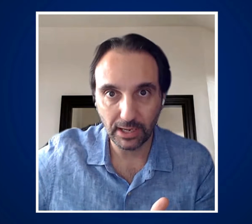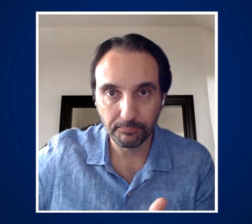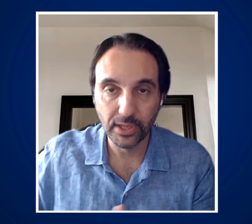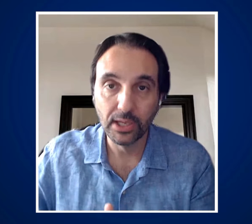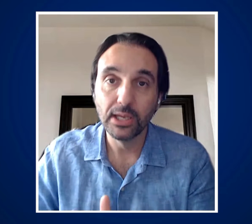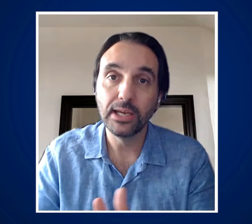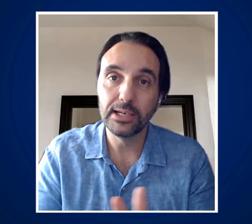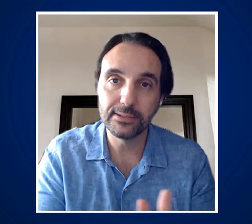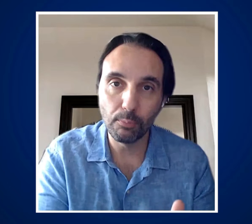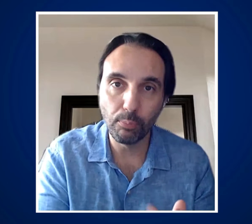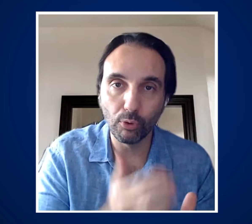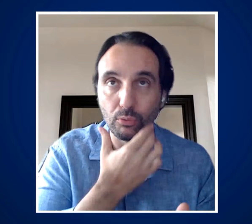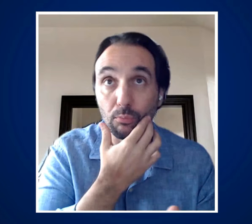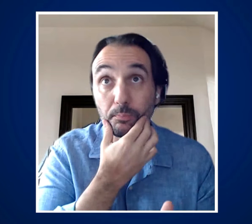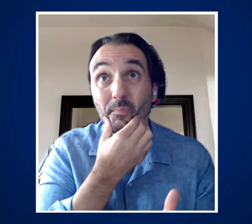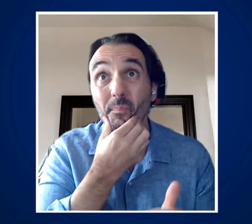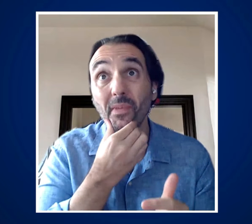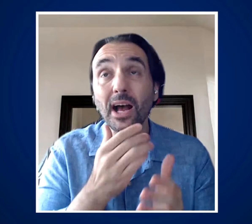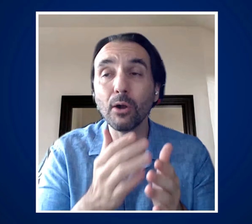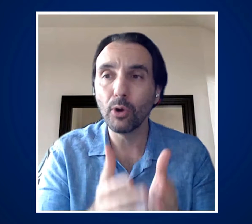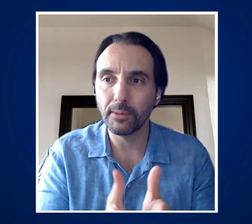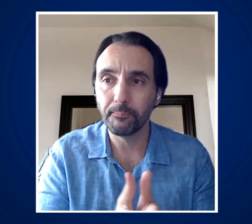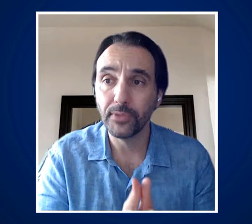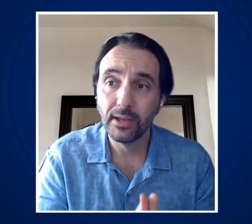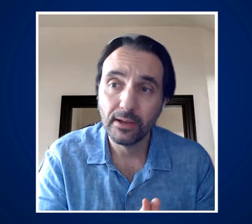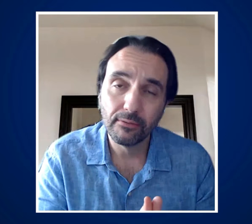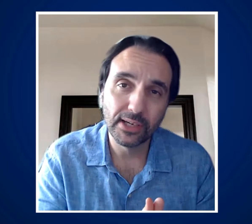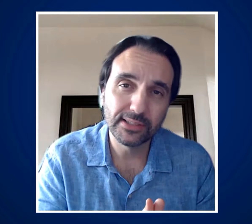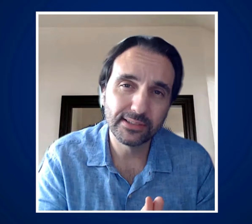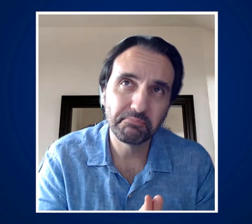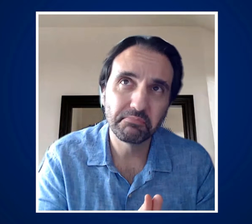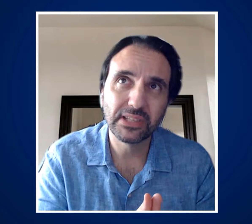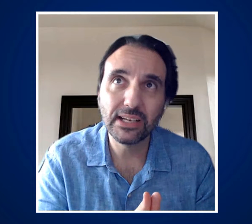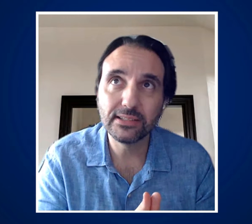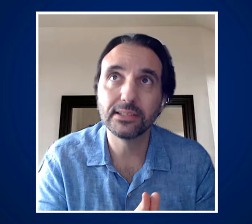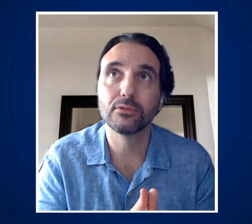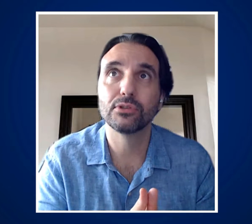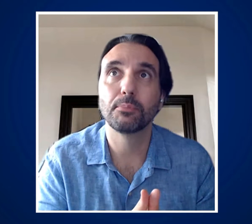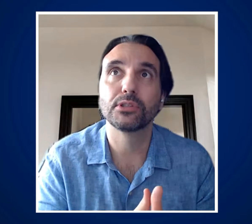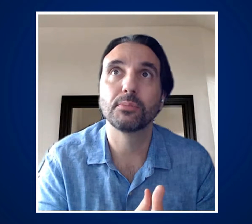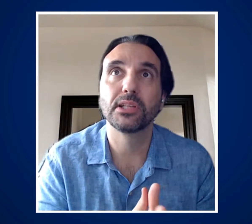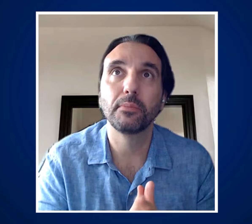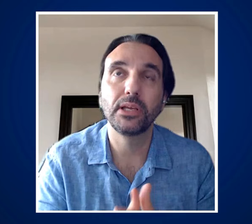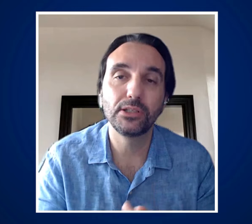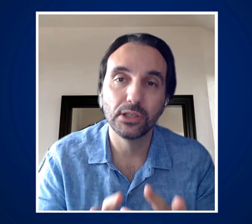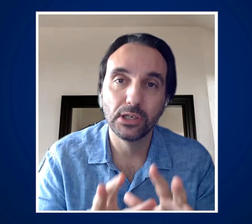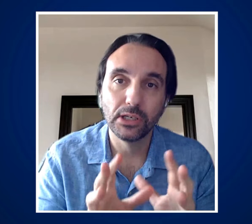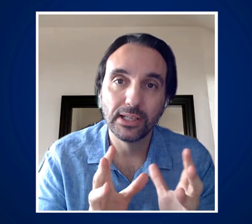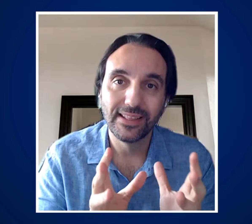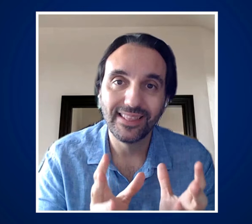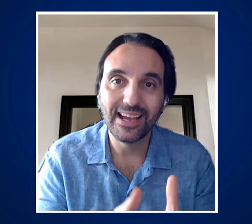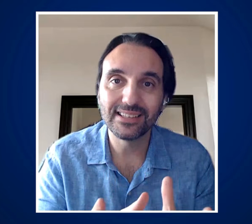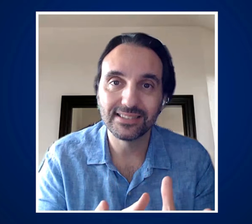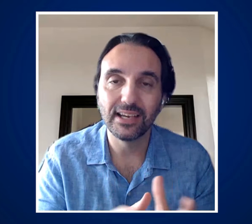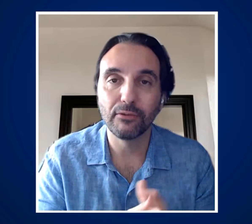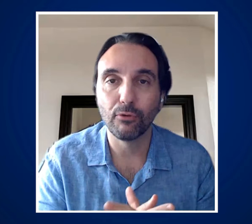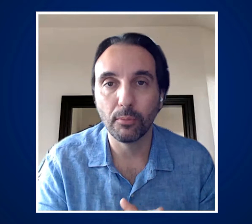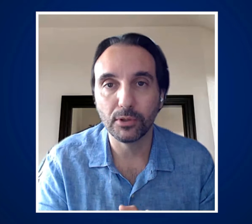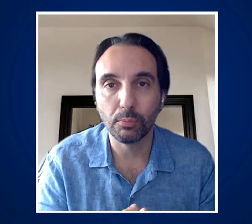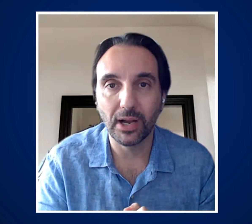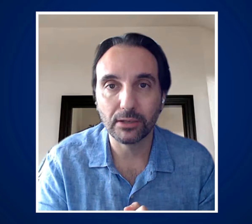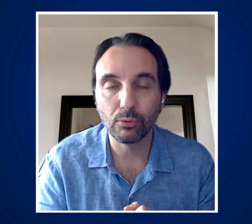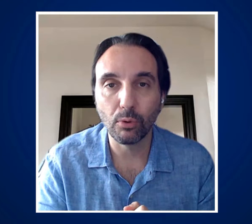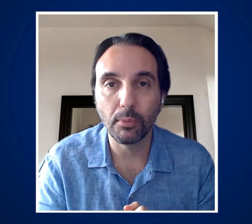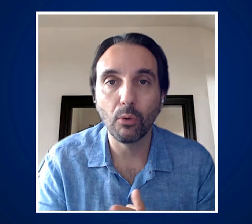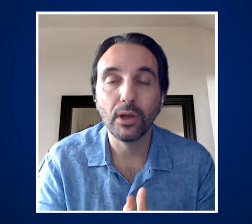tá? Esse é um ponto. Agora, faz 3 anos aproximadamente, nessa reforma